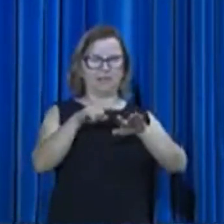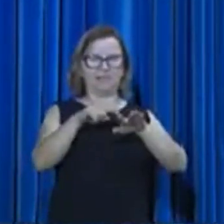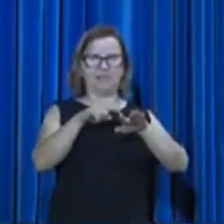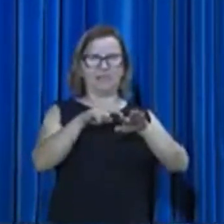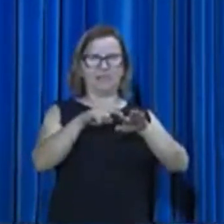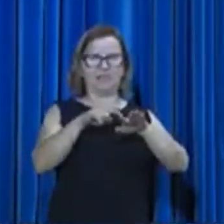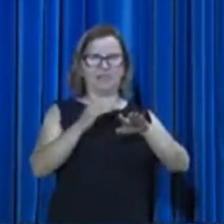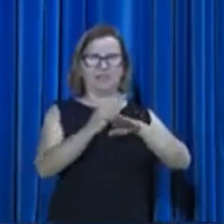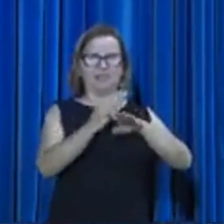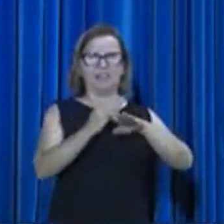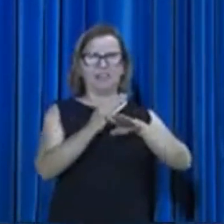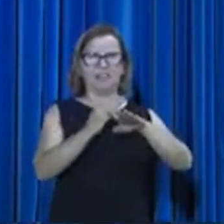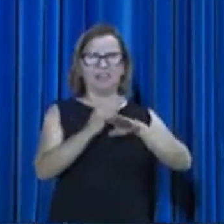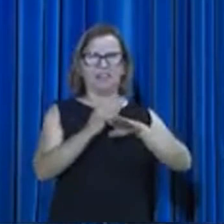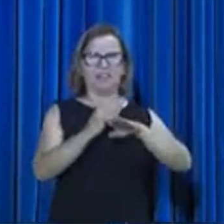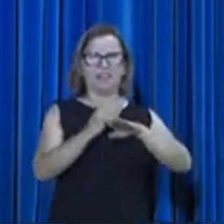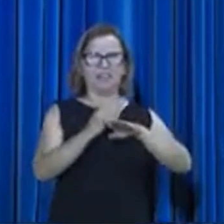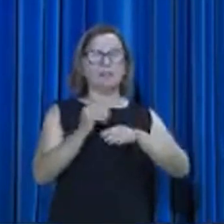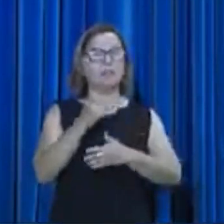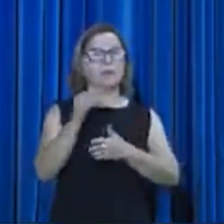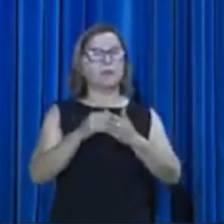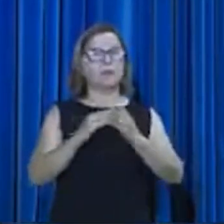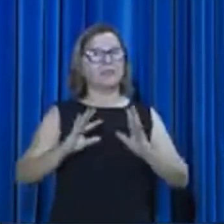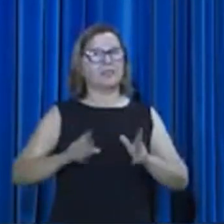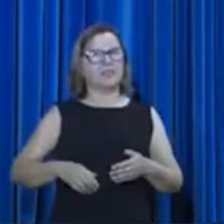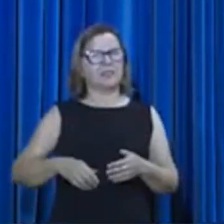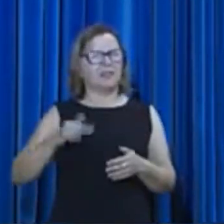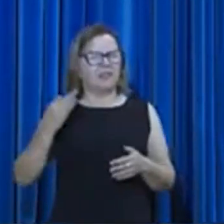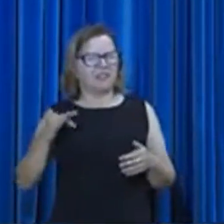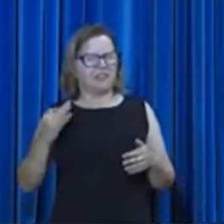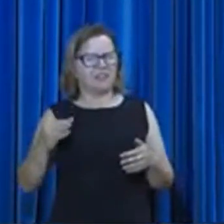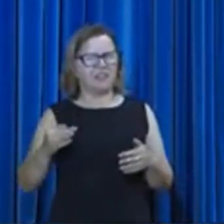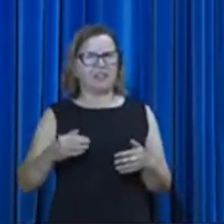machuca, nosso corpo inteiro sente, nós vamos mancar.